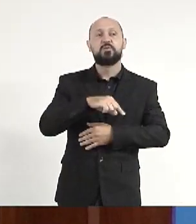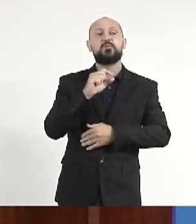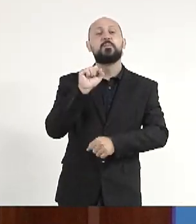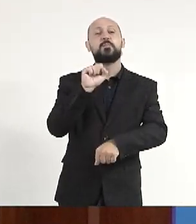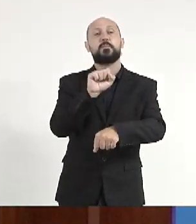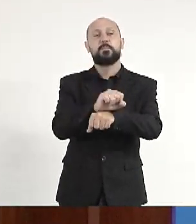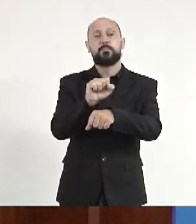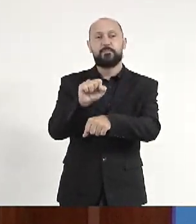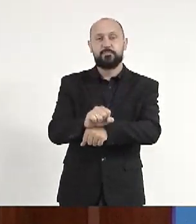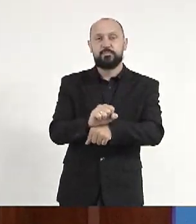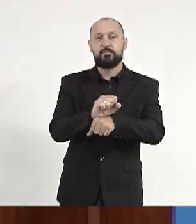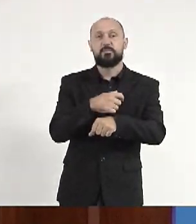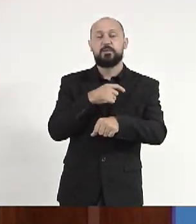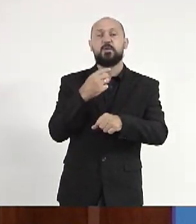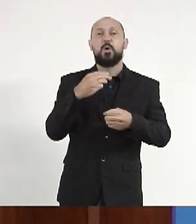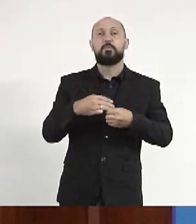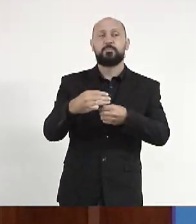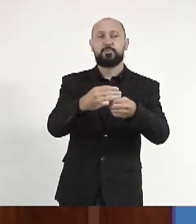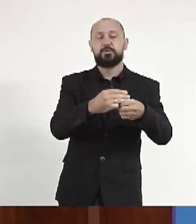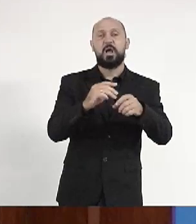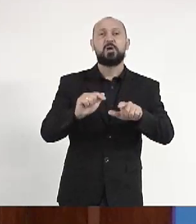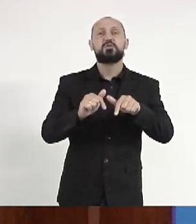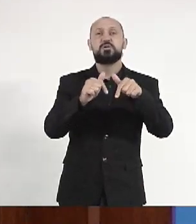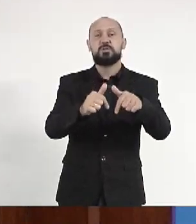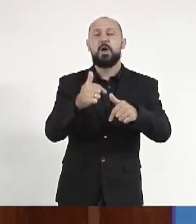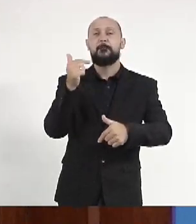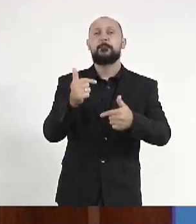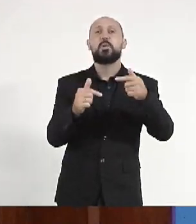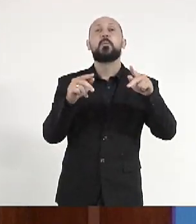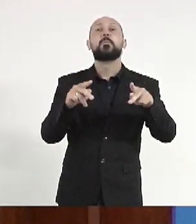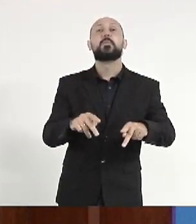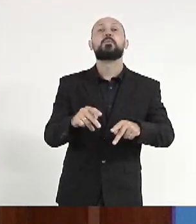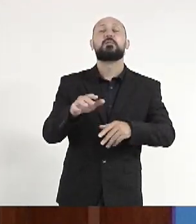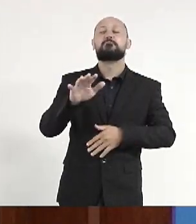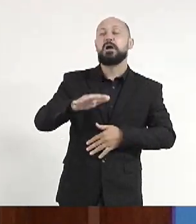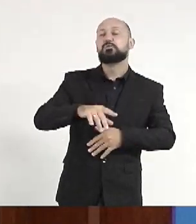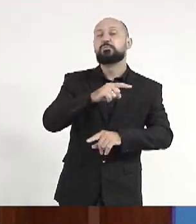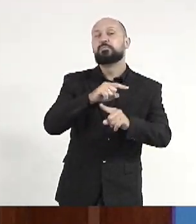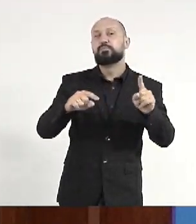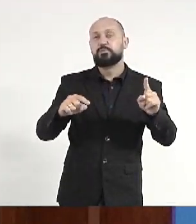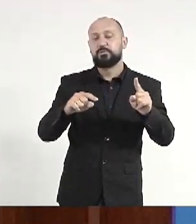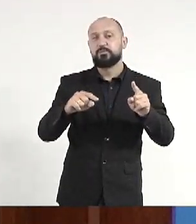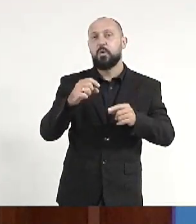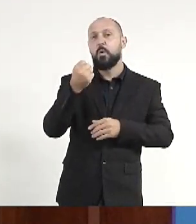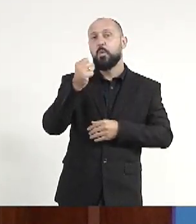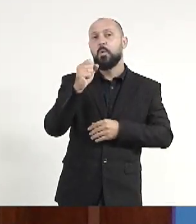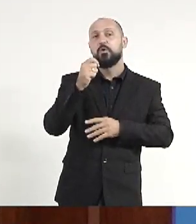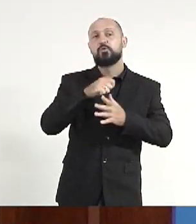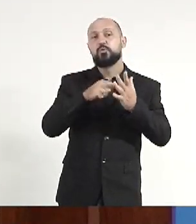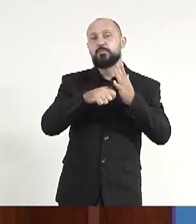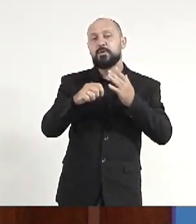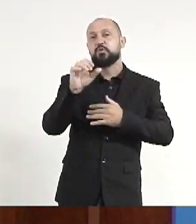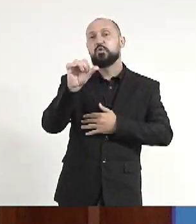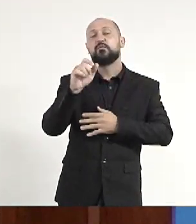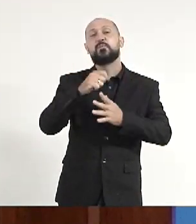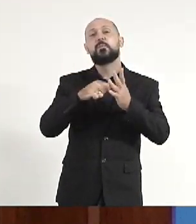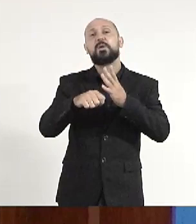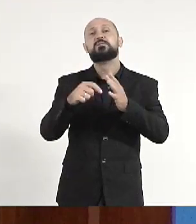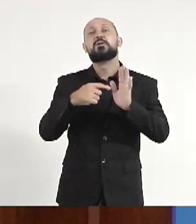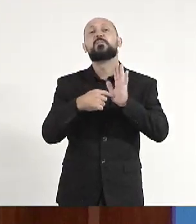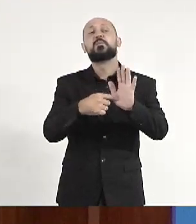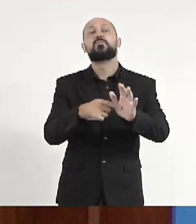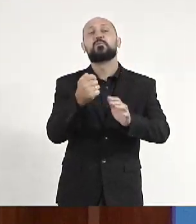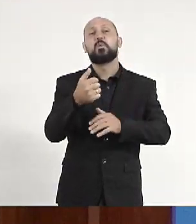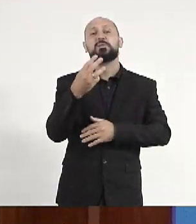vamos paralisar os municípios, as ações, as políticas públicas, no mínimo 8 meses, 9 meses, o que